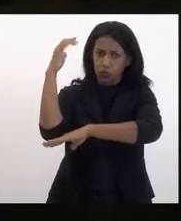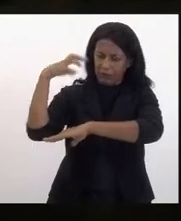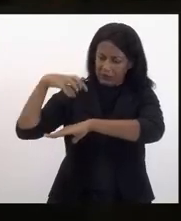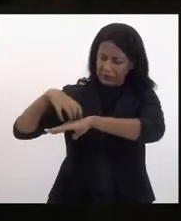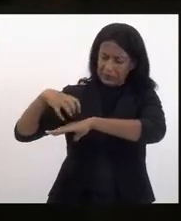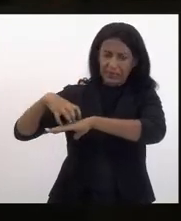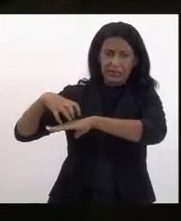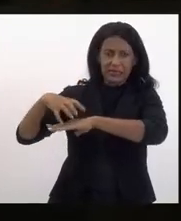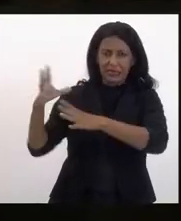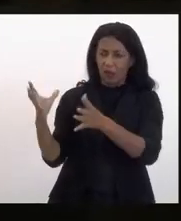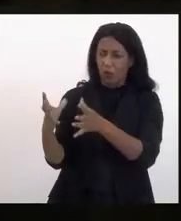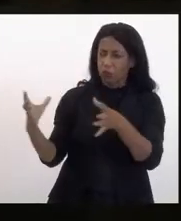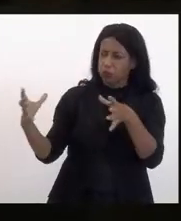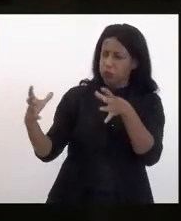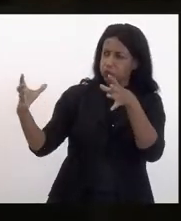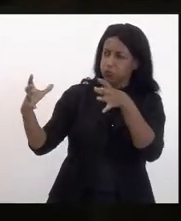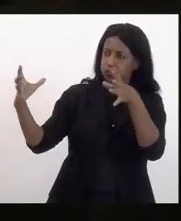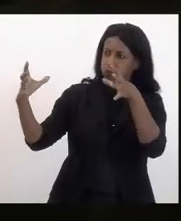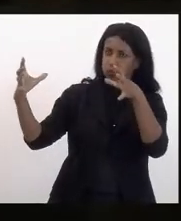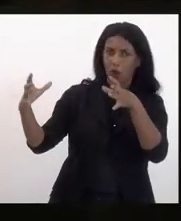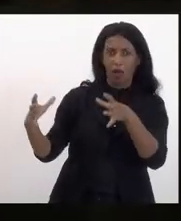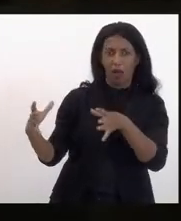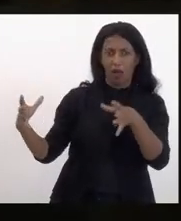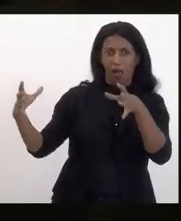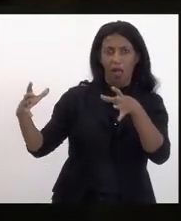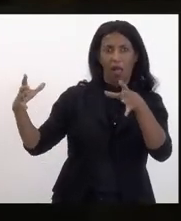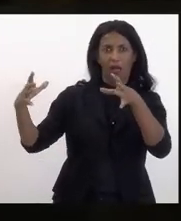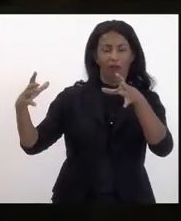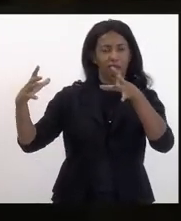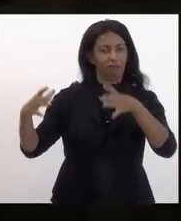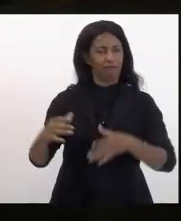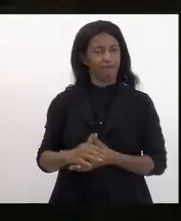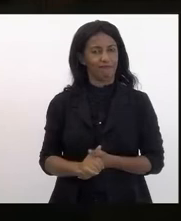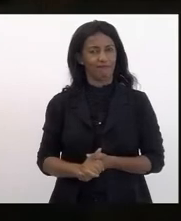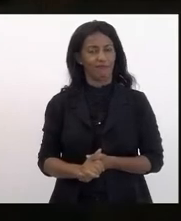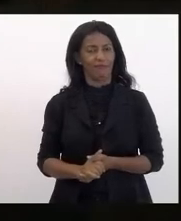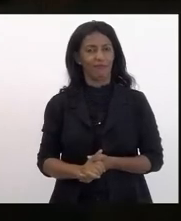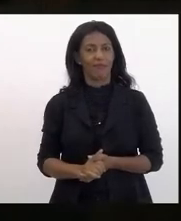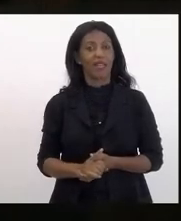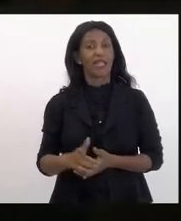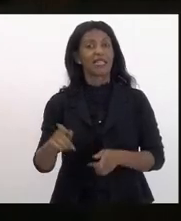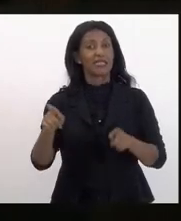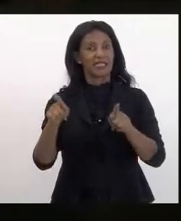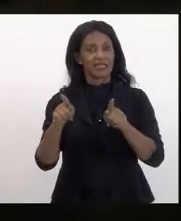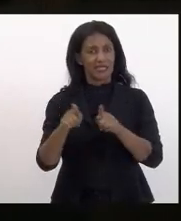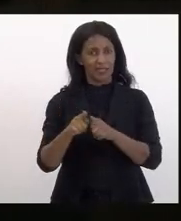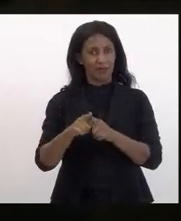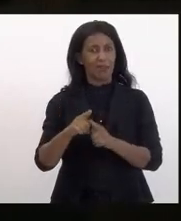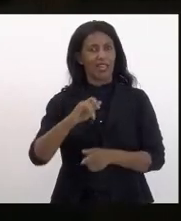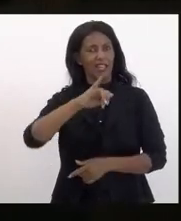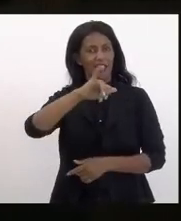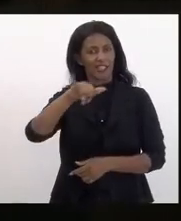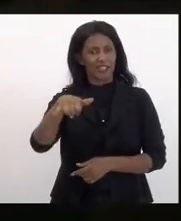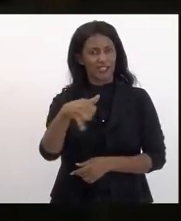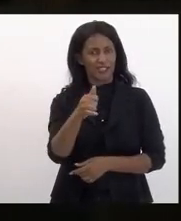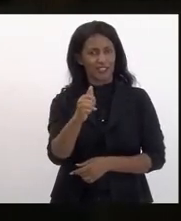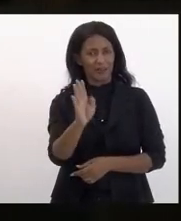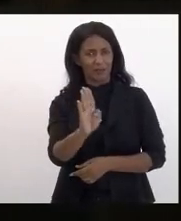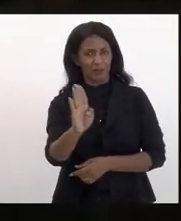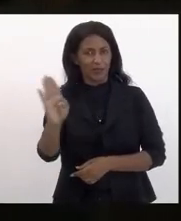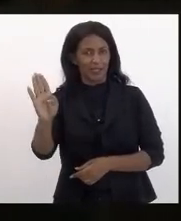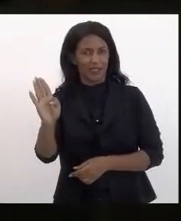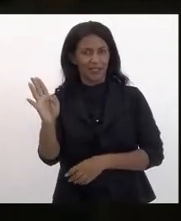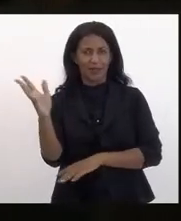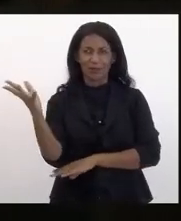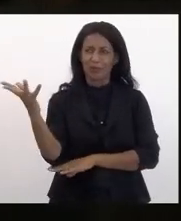bastante generoso. E no nosso querido Jardim Botânico, tem